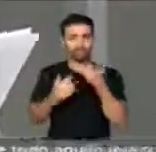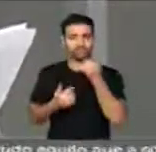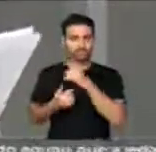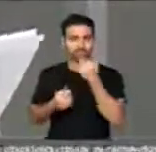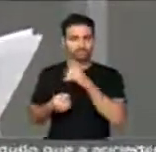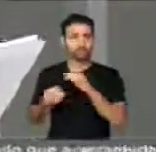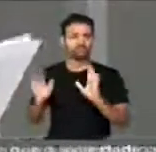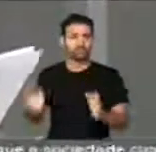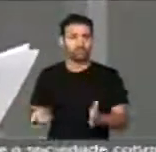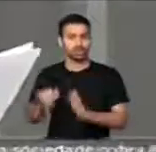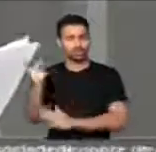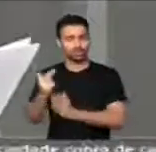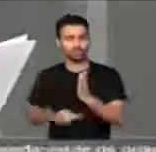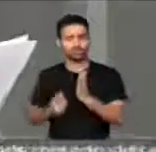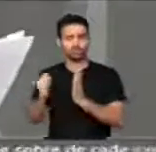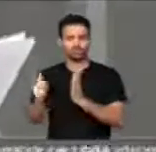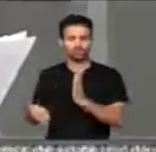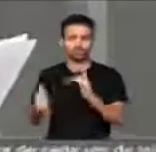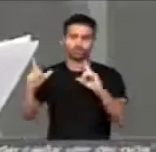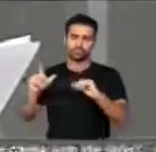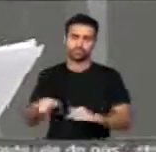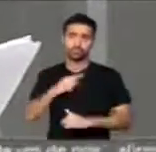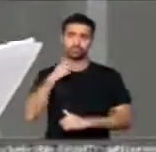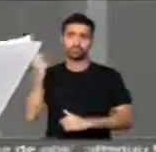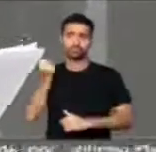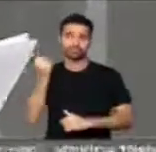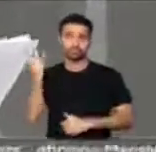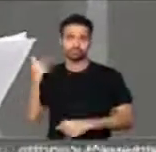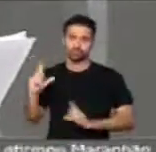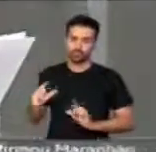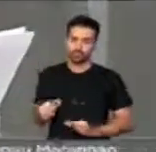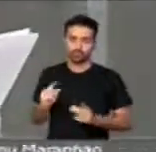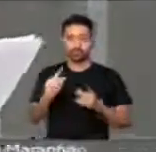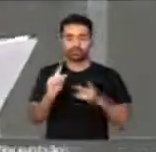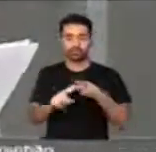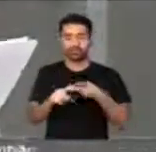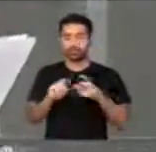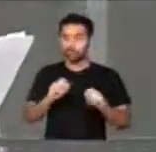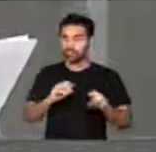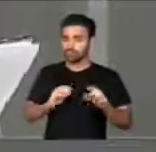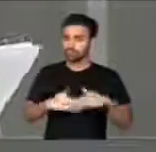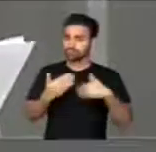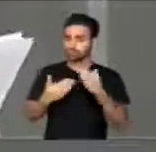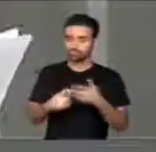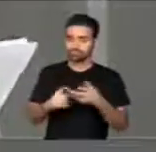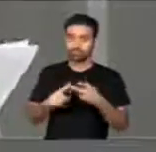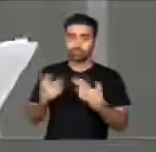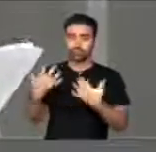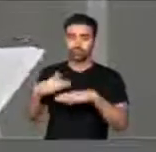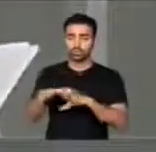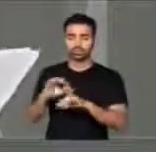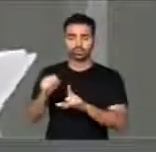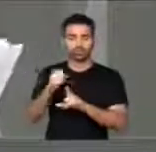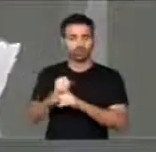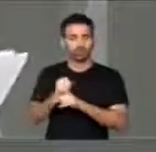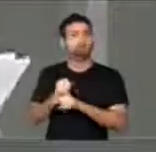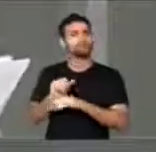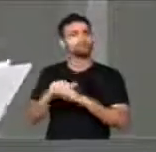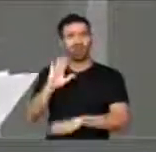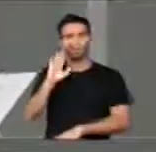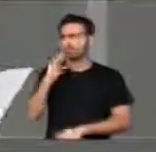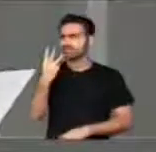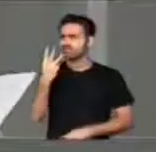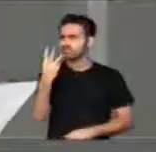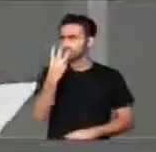esses programas: queda da mortalidade infantil, na área da educação, na área da inclusão social, mais de 35